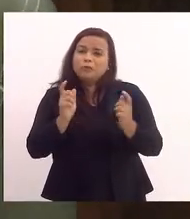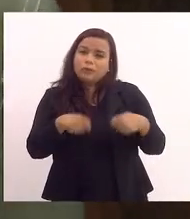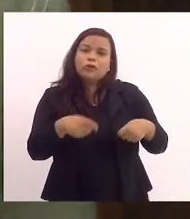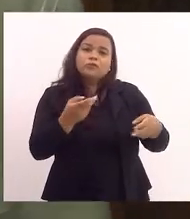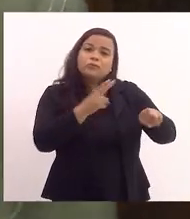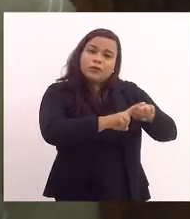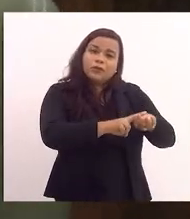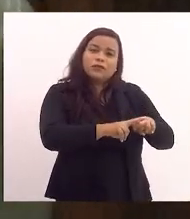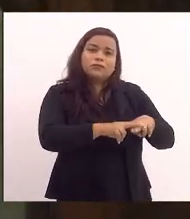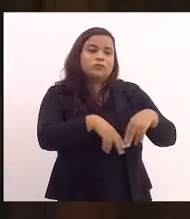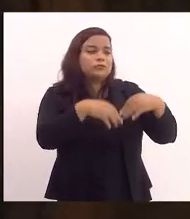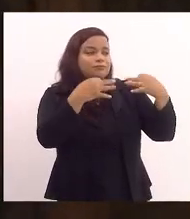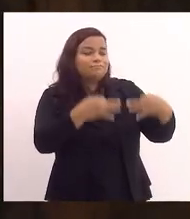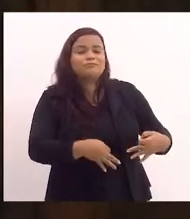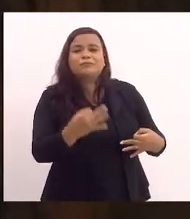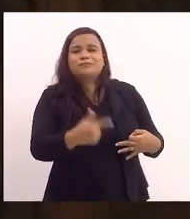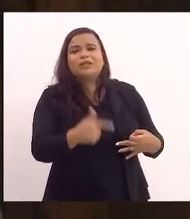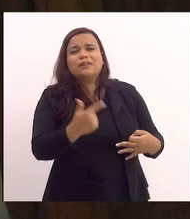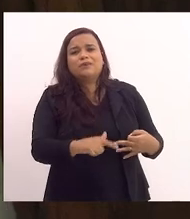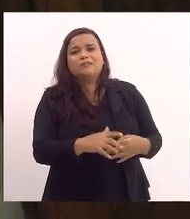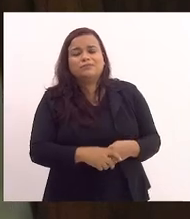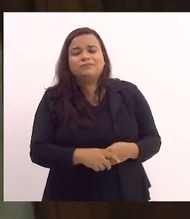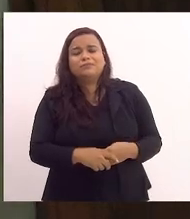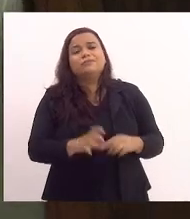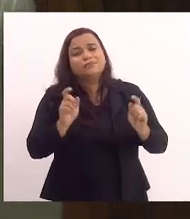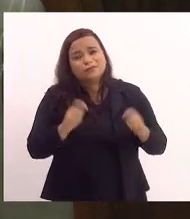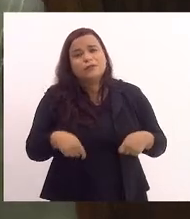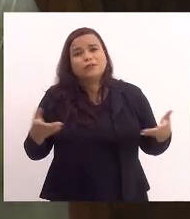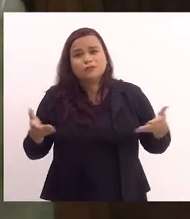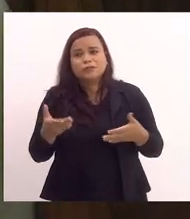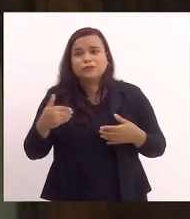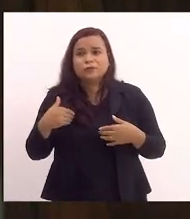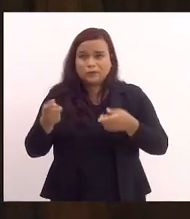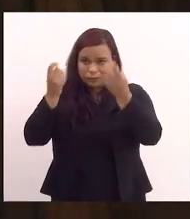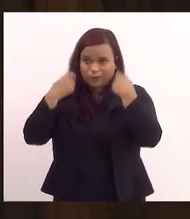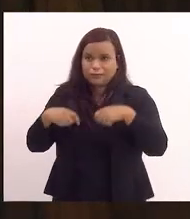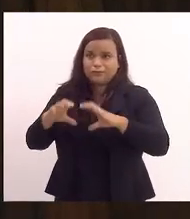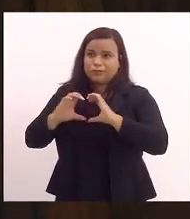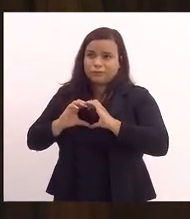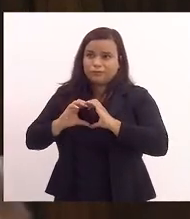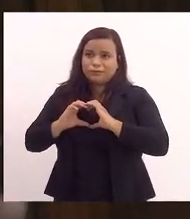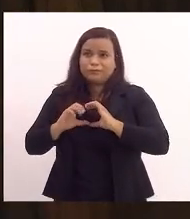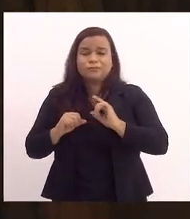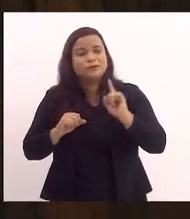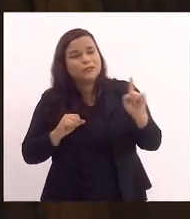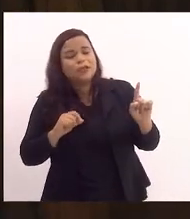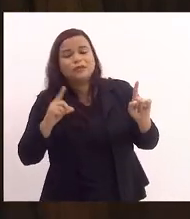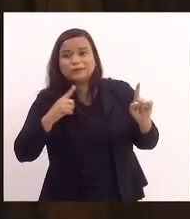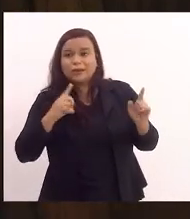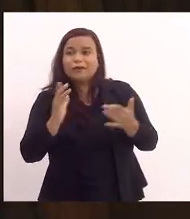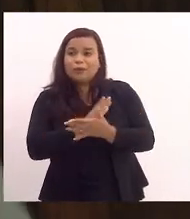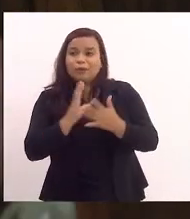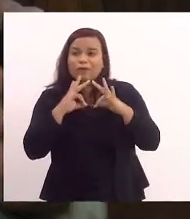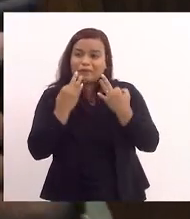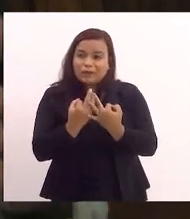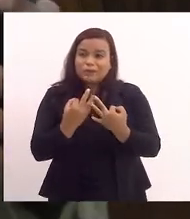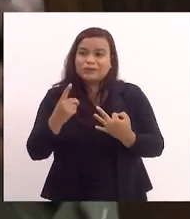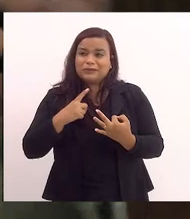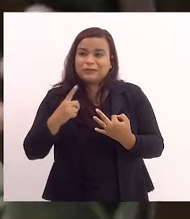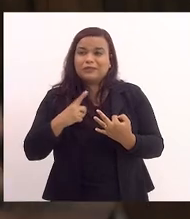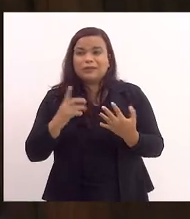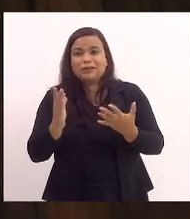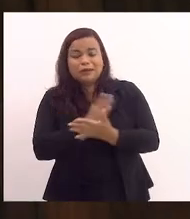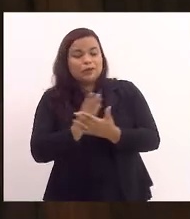preso injustamente. Nesse exato momento, quando eu estou aqui recebendo uma medalha, tem alguma família que